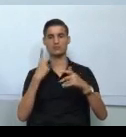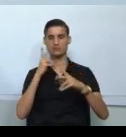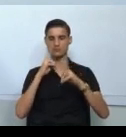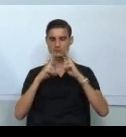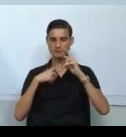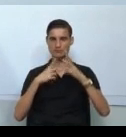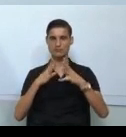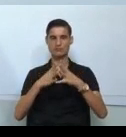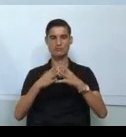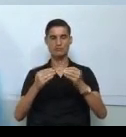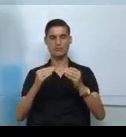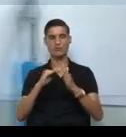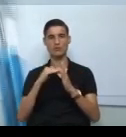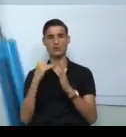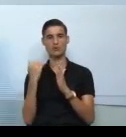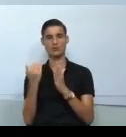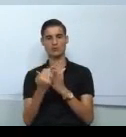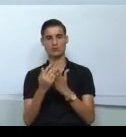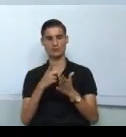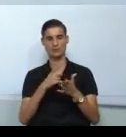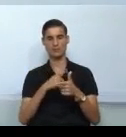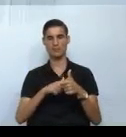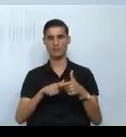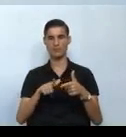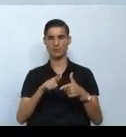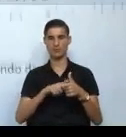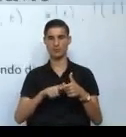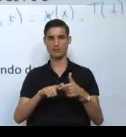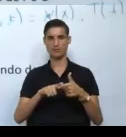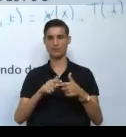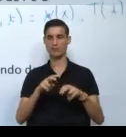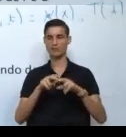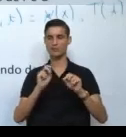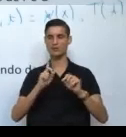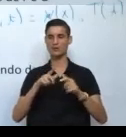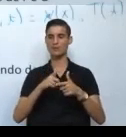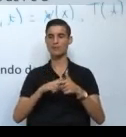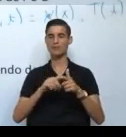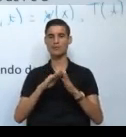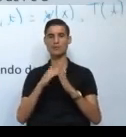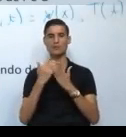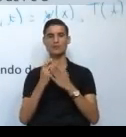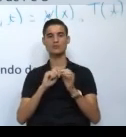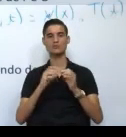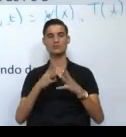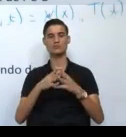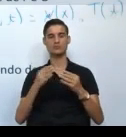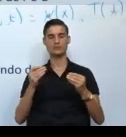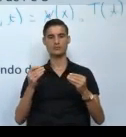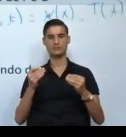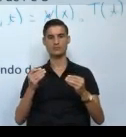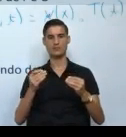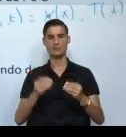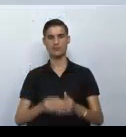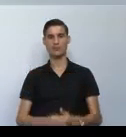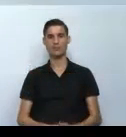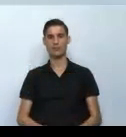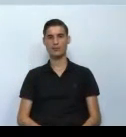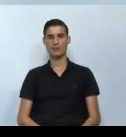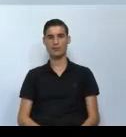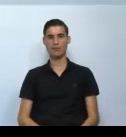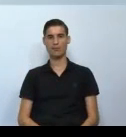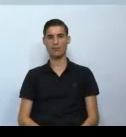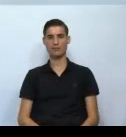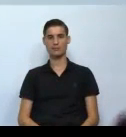obter a solução geral deste problema. E qual que vai ser essa solução geral deste problema? Então, vamos lá,